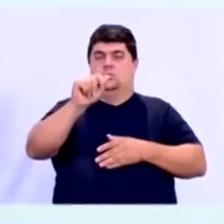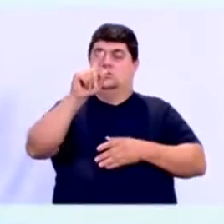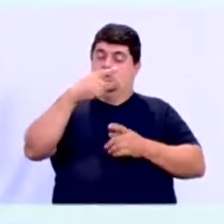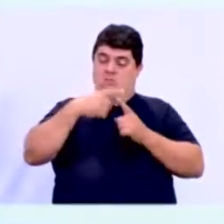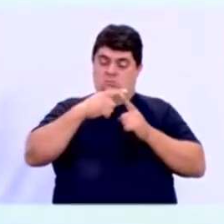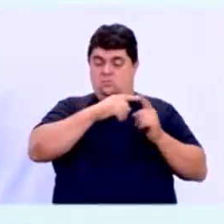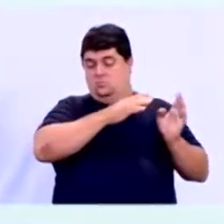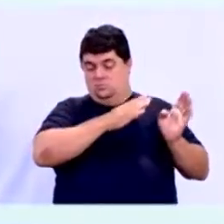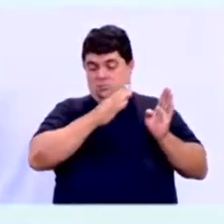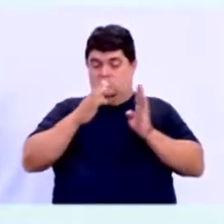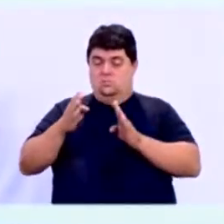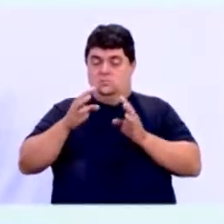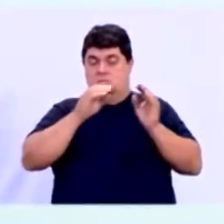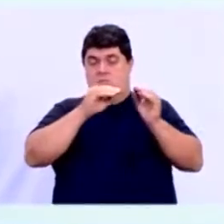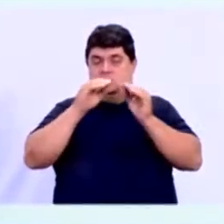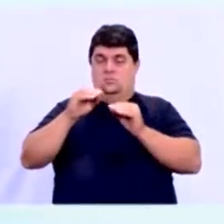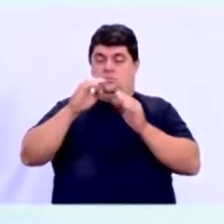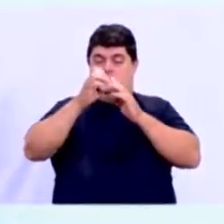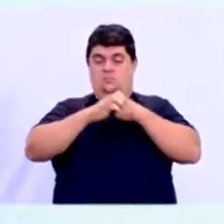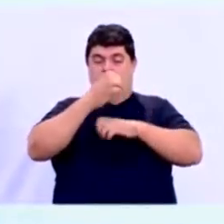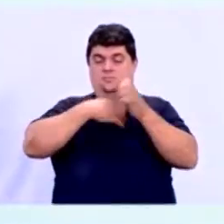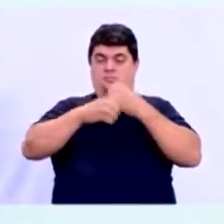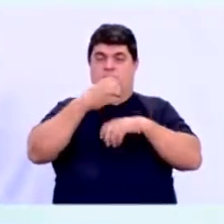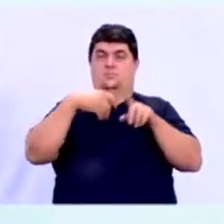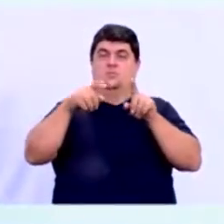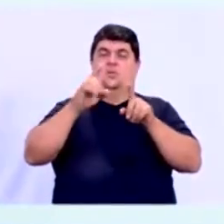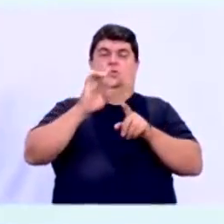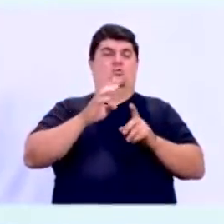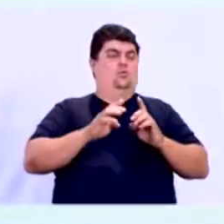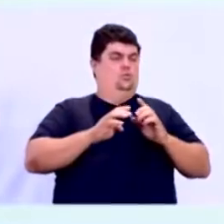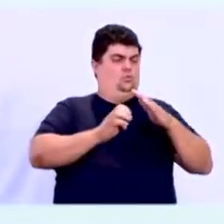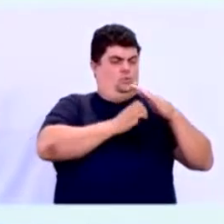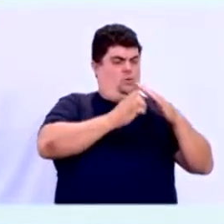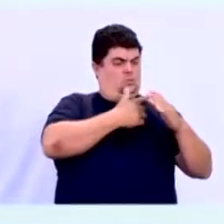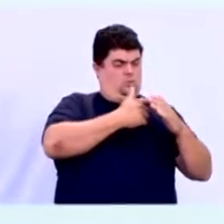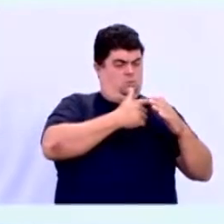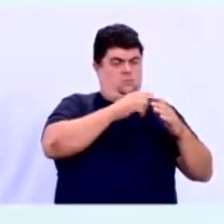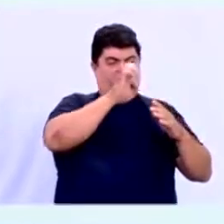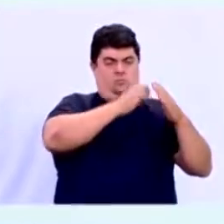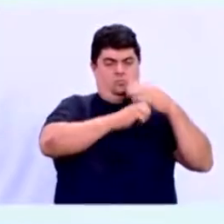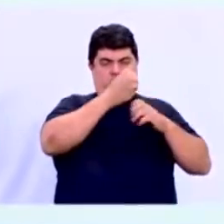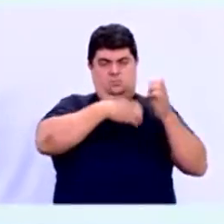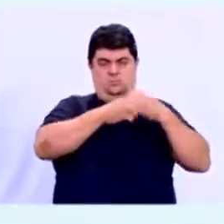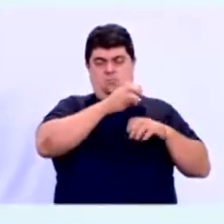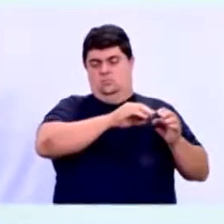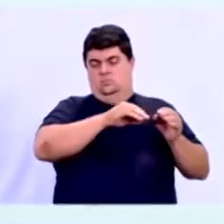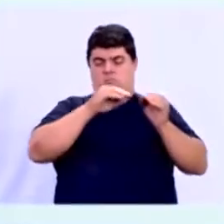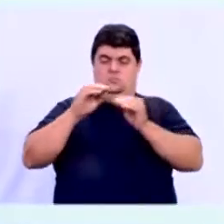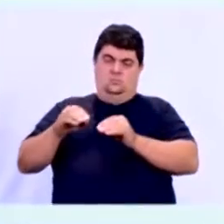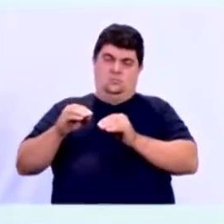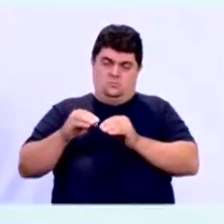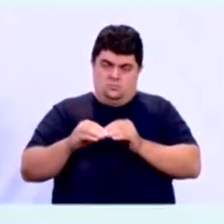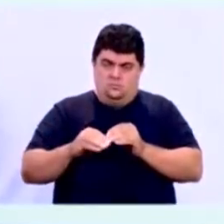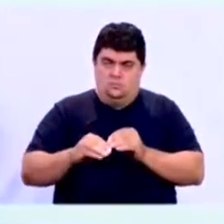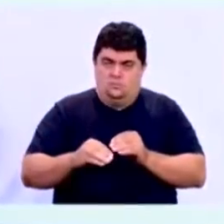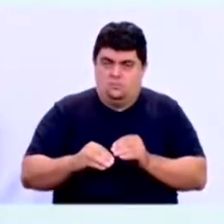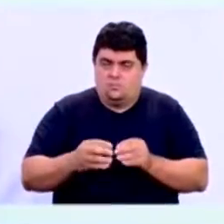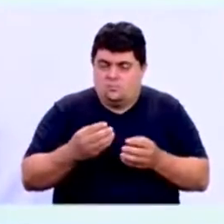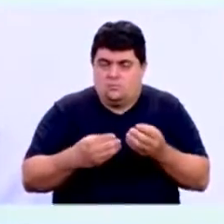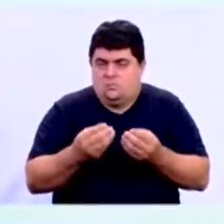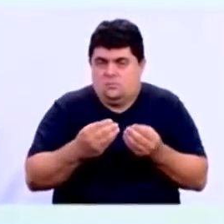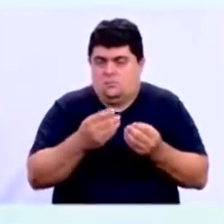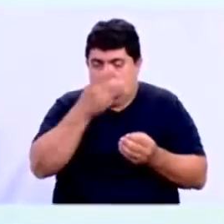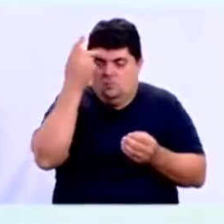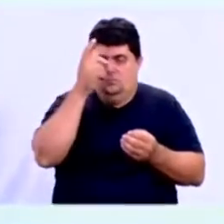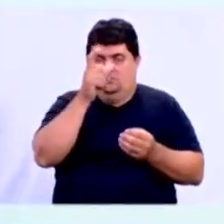também para o empreendedor. Não somente para a empresa, que você consegue também verificar de que forma que você, como